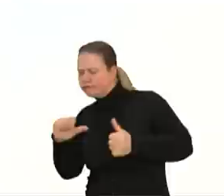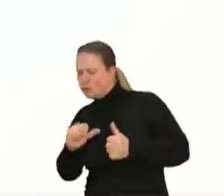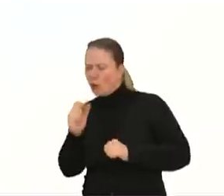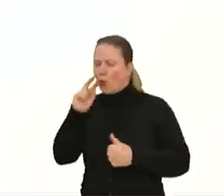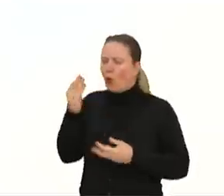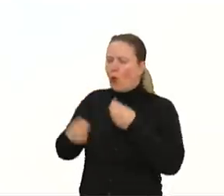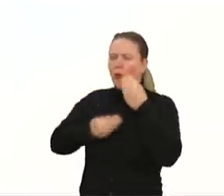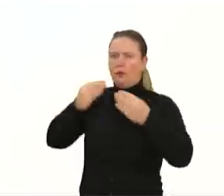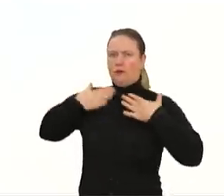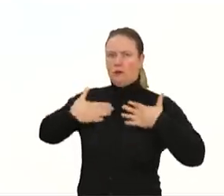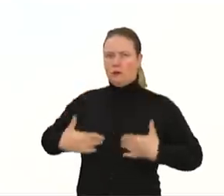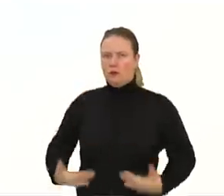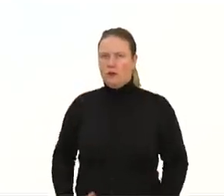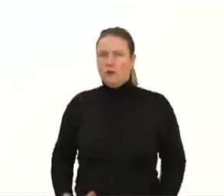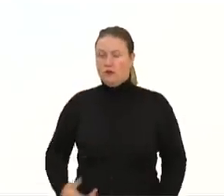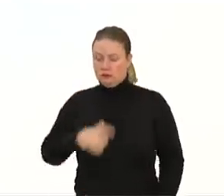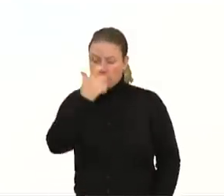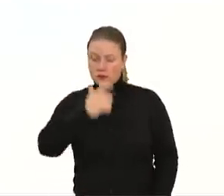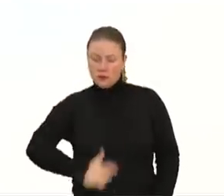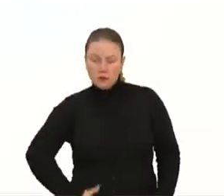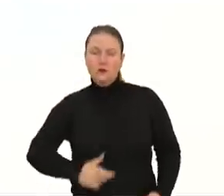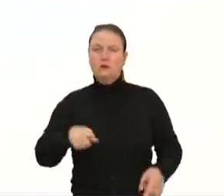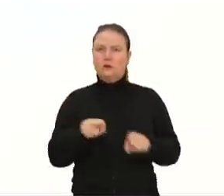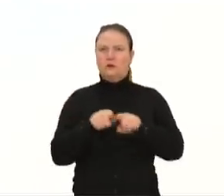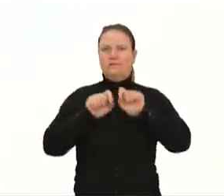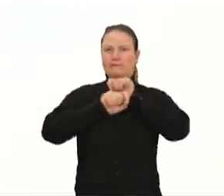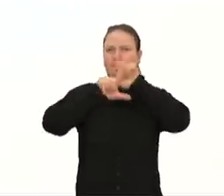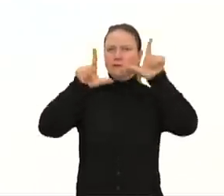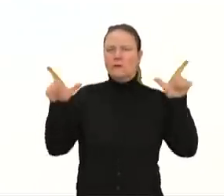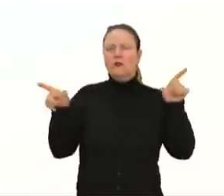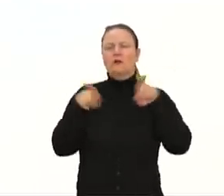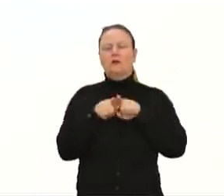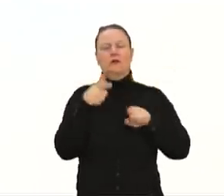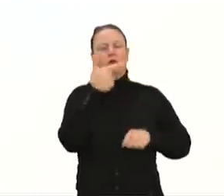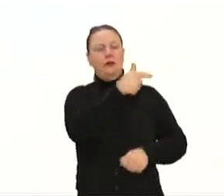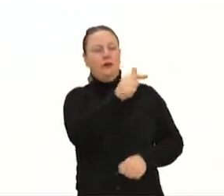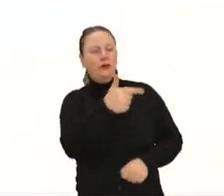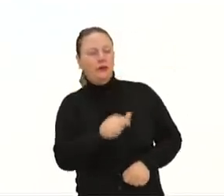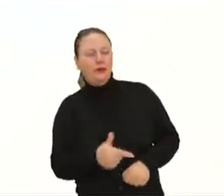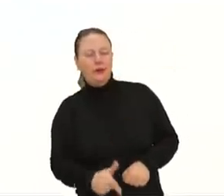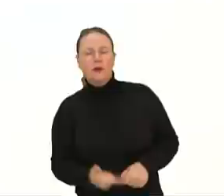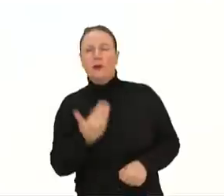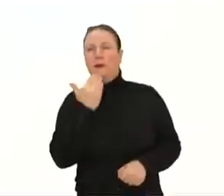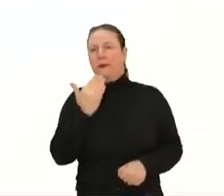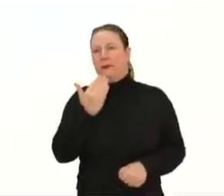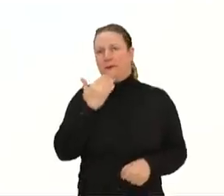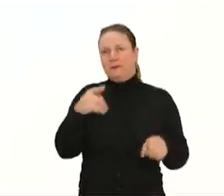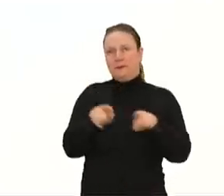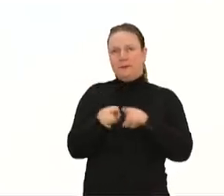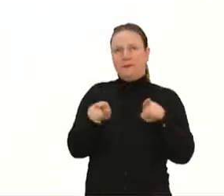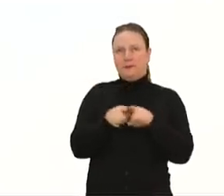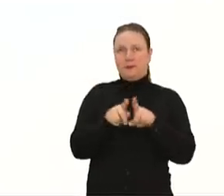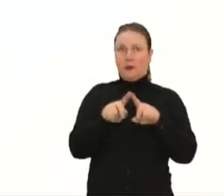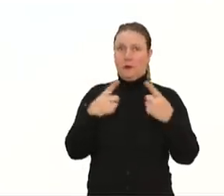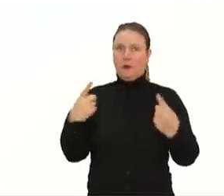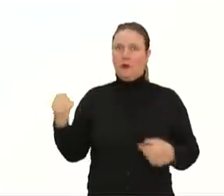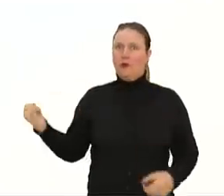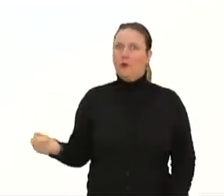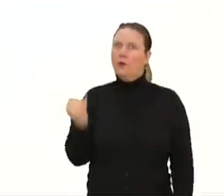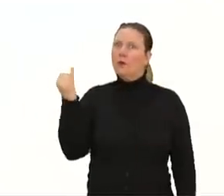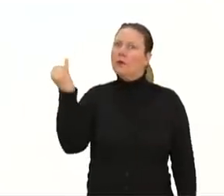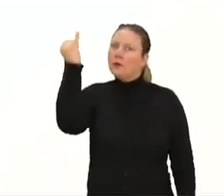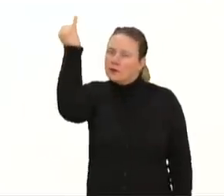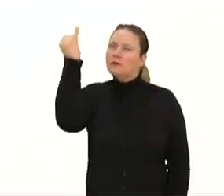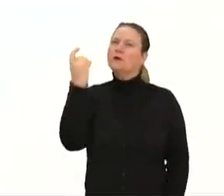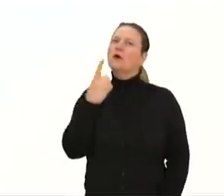no organismo da pessoa. Claro que, né, outros exames são solicitados também, tá? Mas esse é um que é muito feito